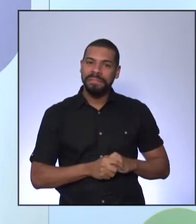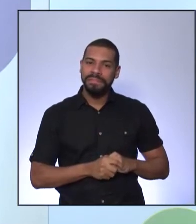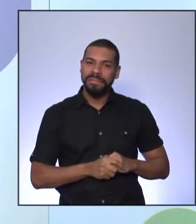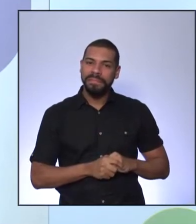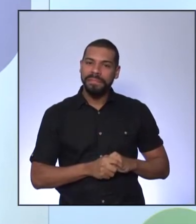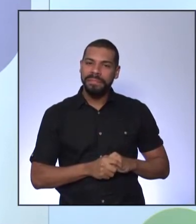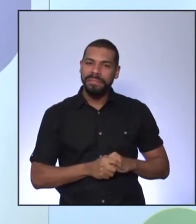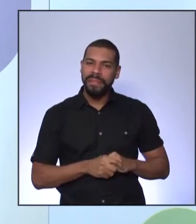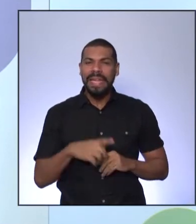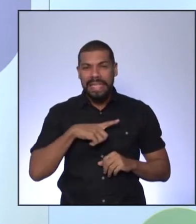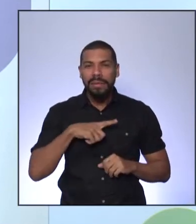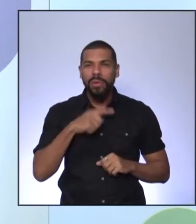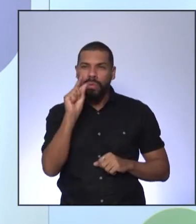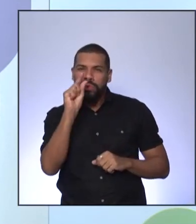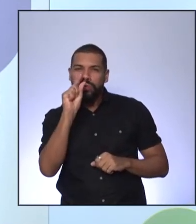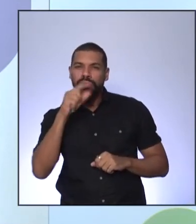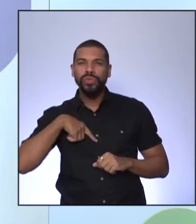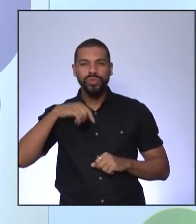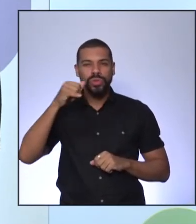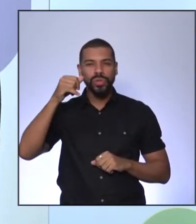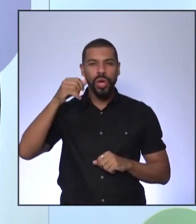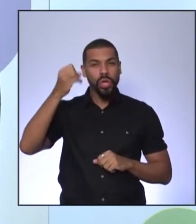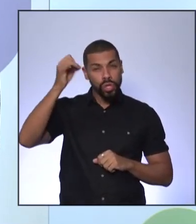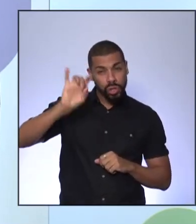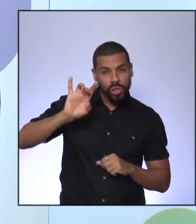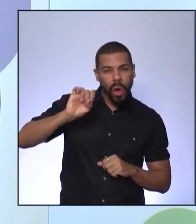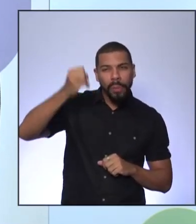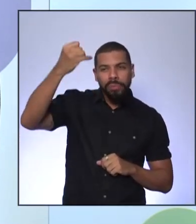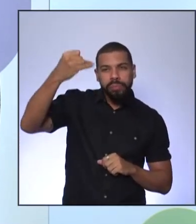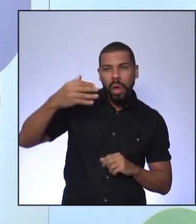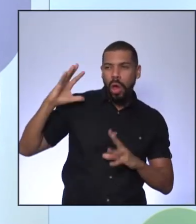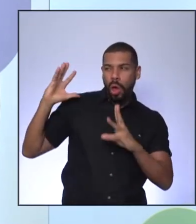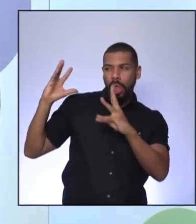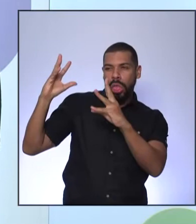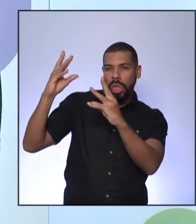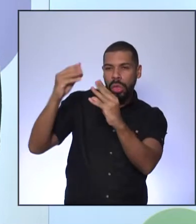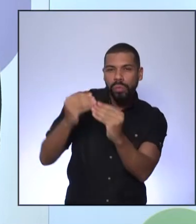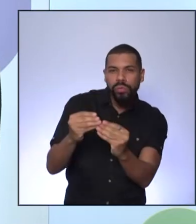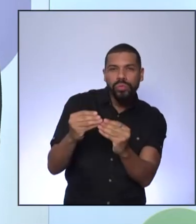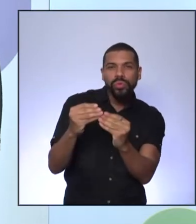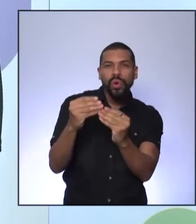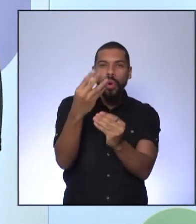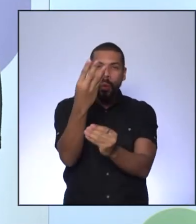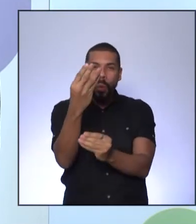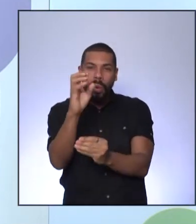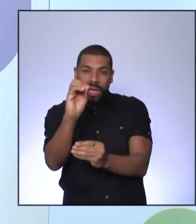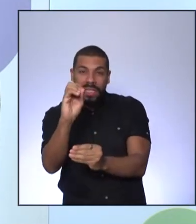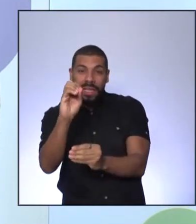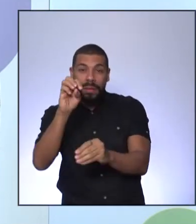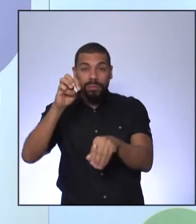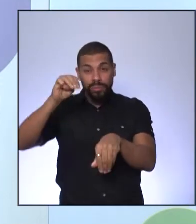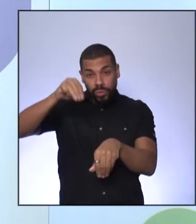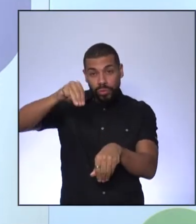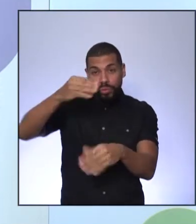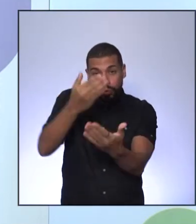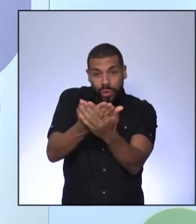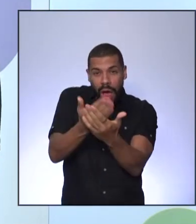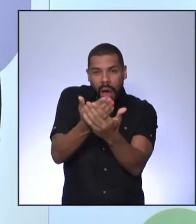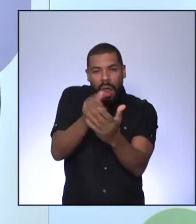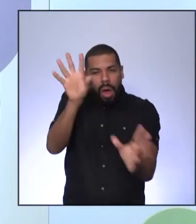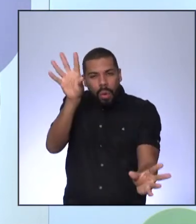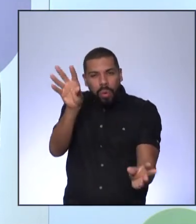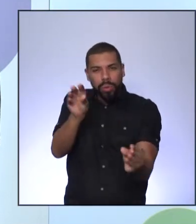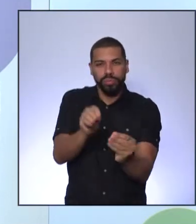gente tem mais alguns minutinhos, então eu só vou retomar esses 40 minutos para a gente amarrar. O que